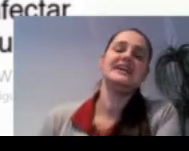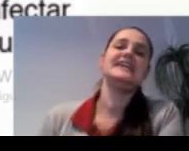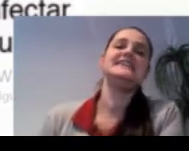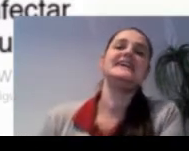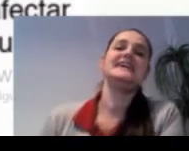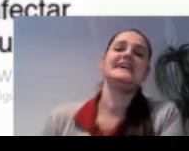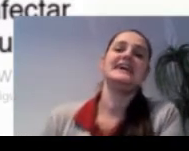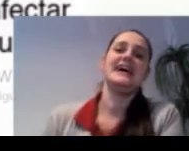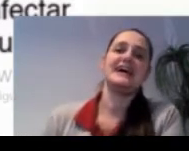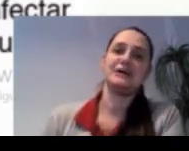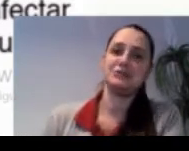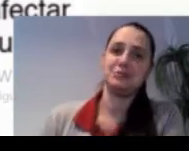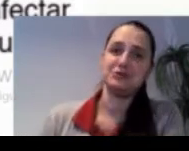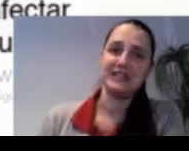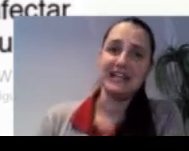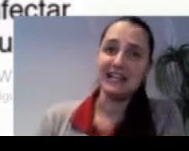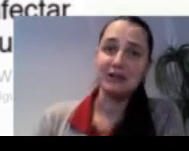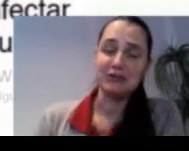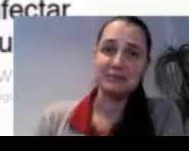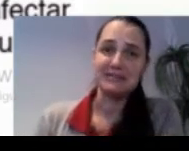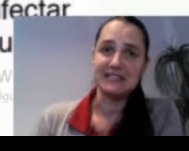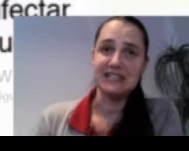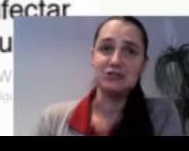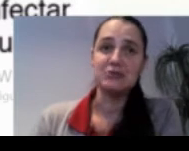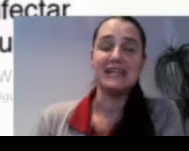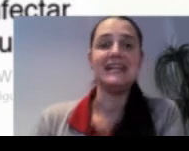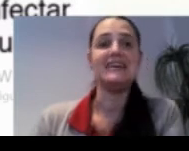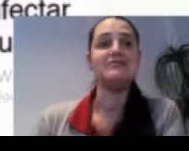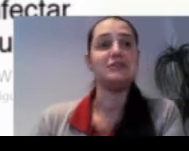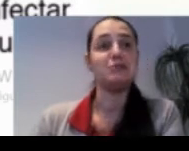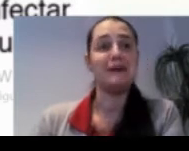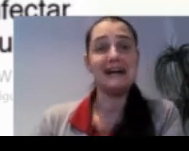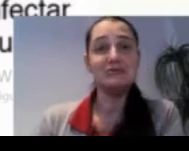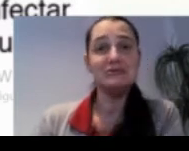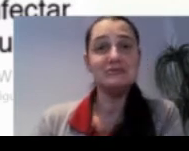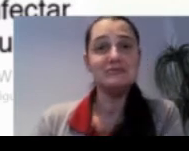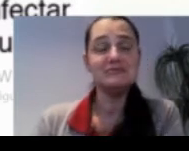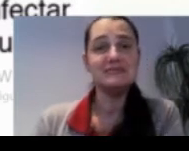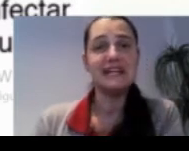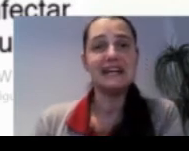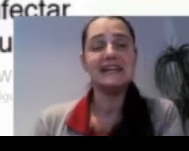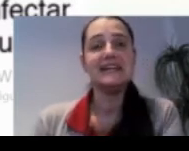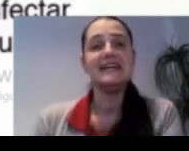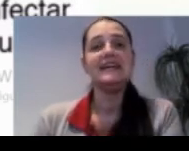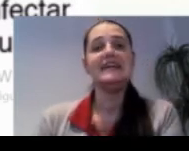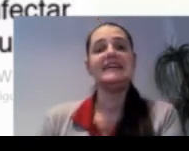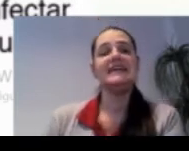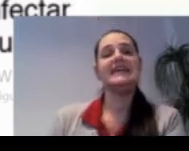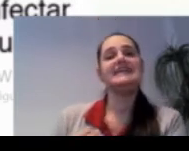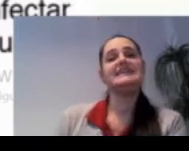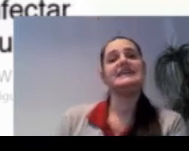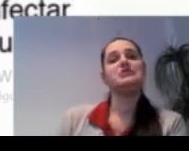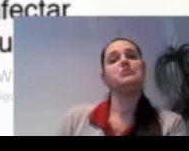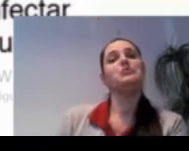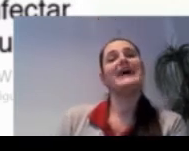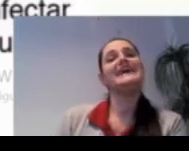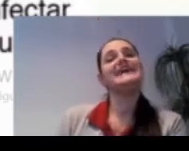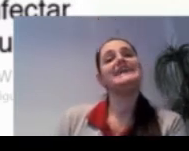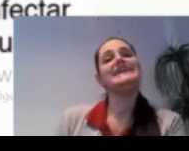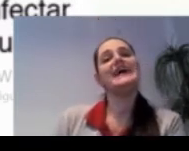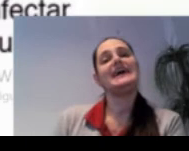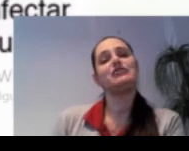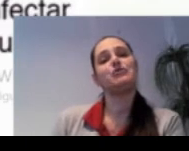COVID, ele tem a cápsula proteica, o capsídeo, ele é envelopado, tá? E ele tem